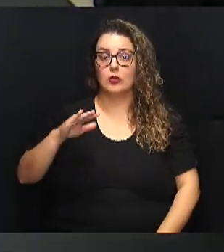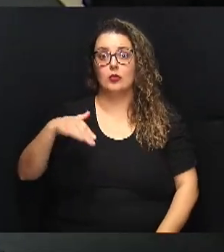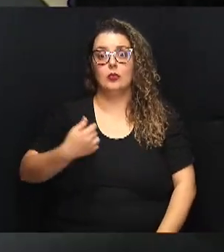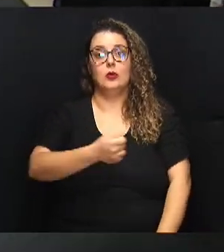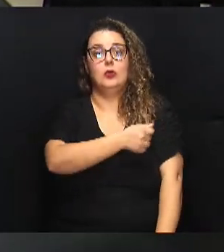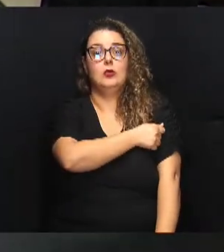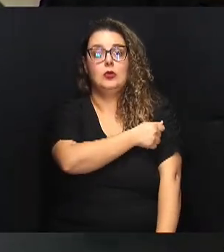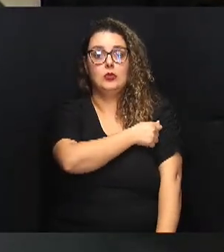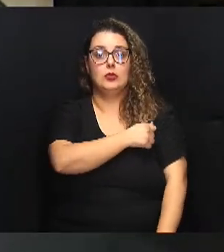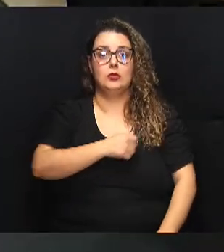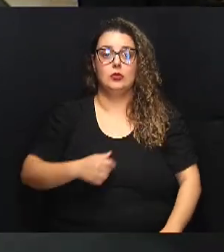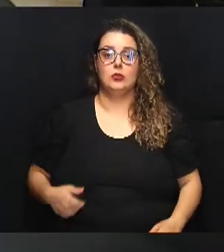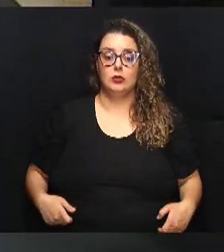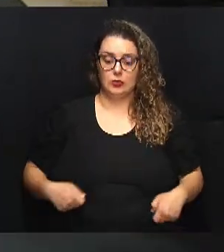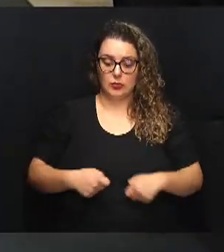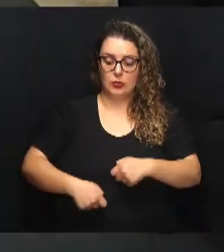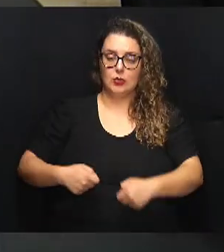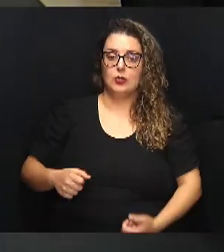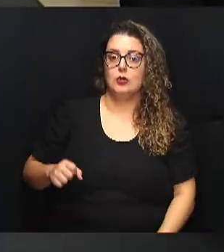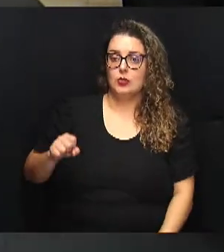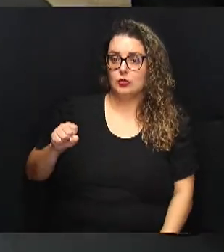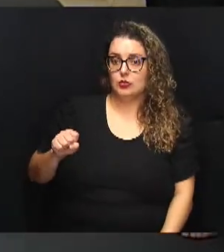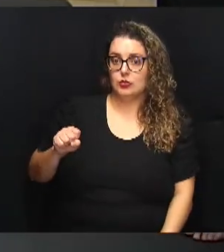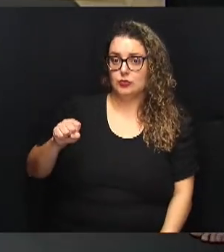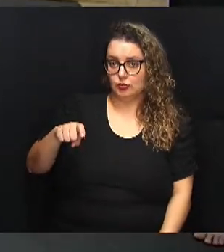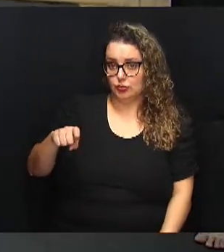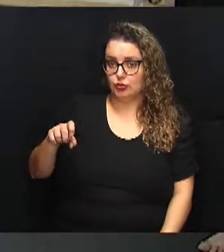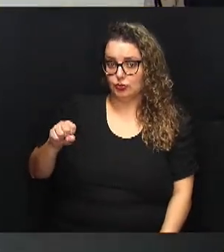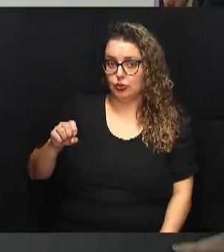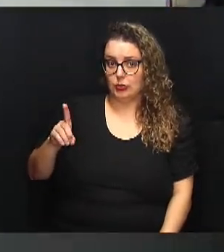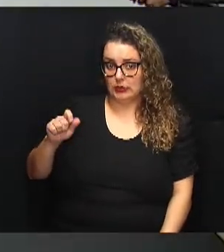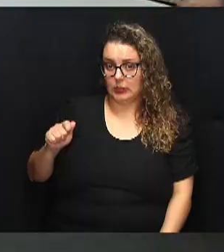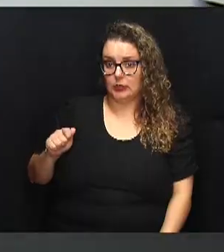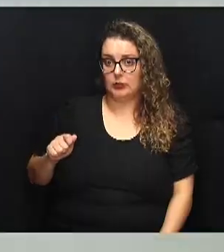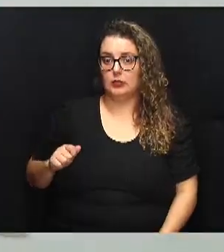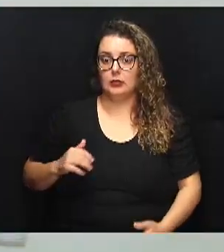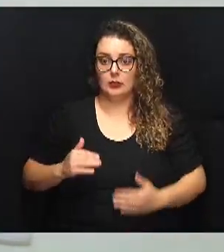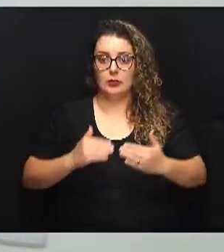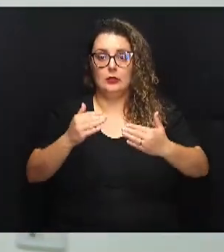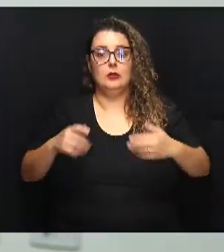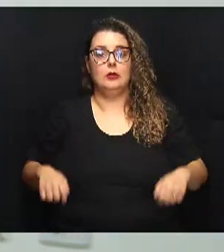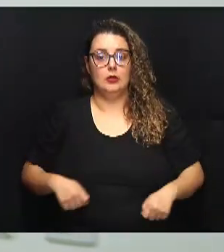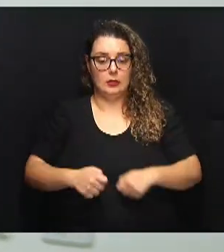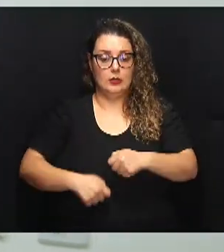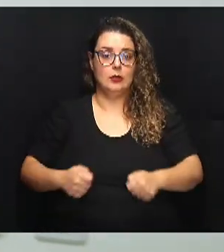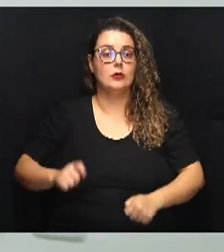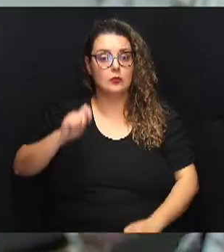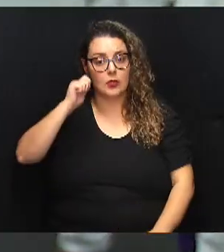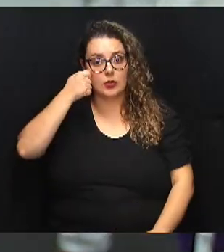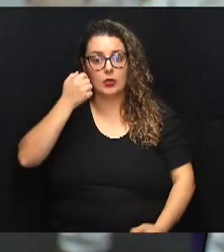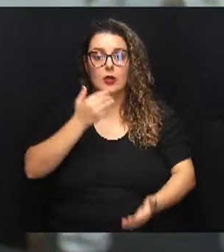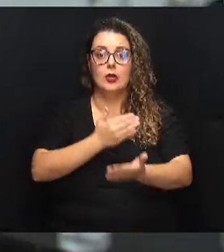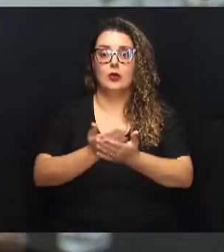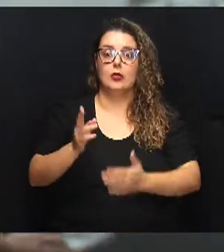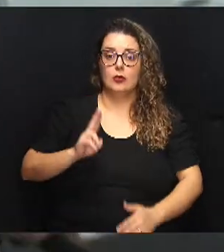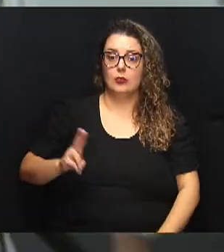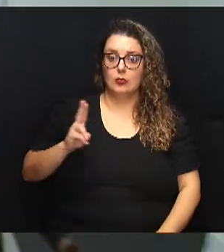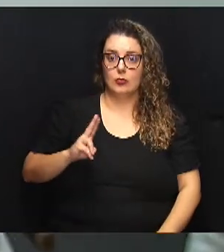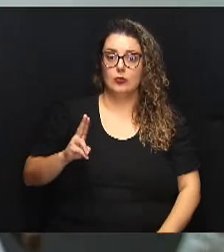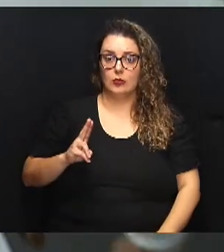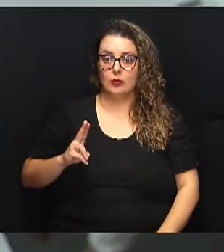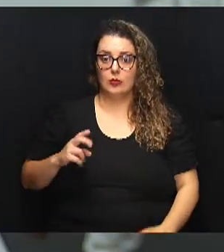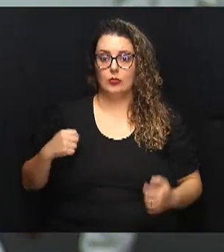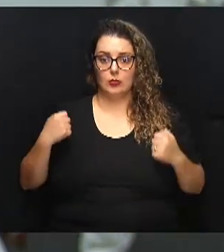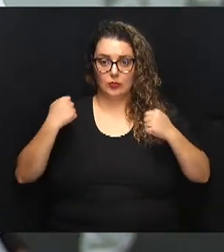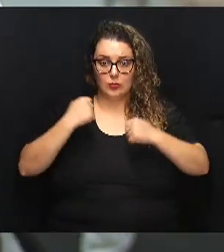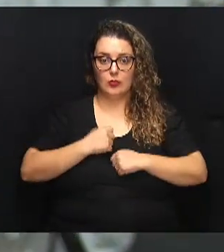chega na graduação de Shodan, então ele chega a almejada faixa preta, ele começa a utilizar o